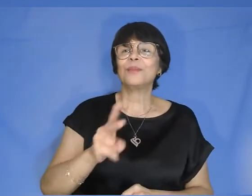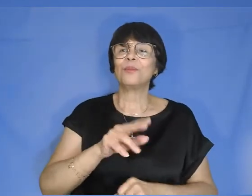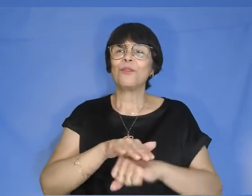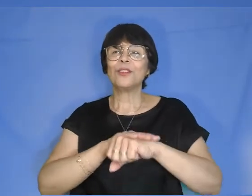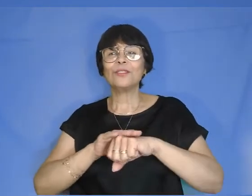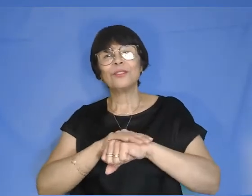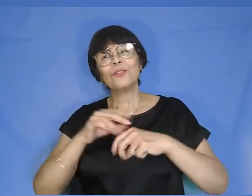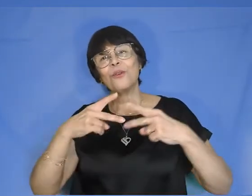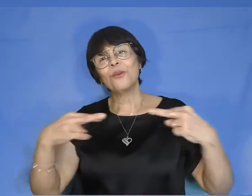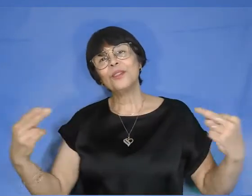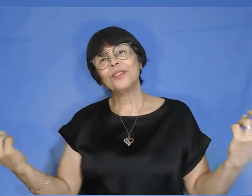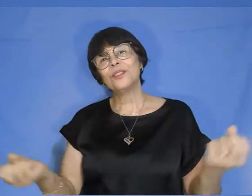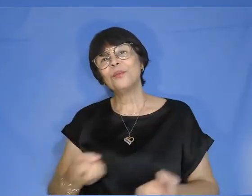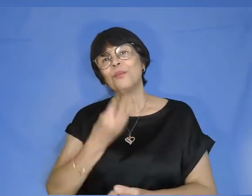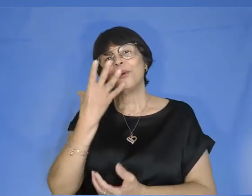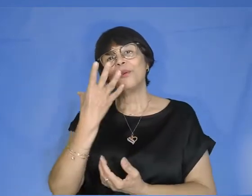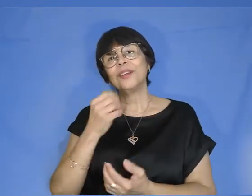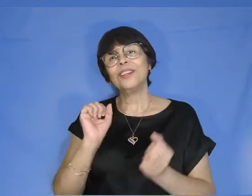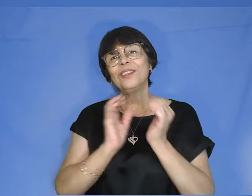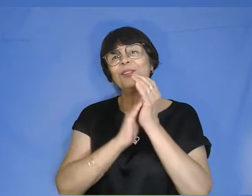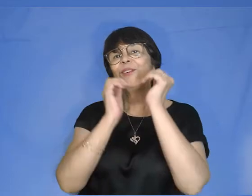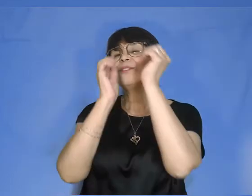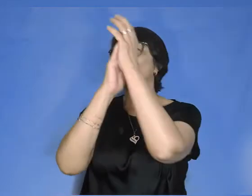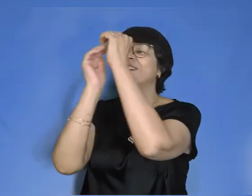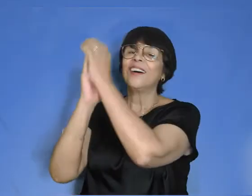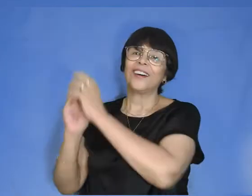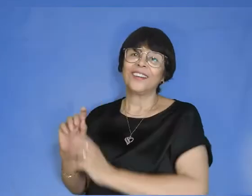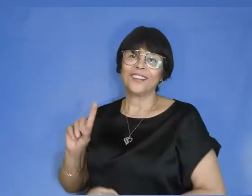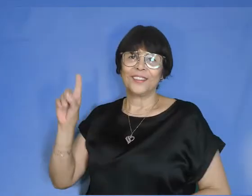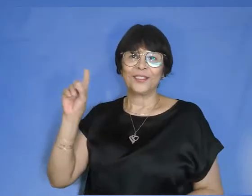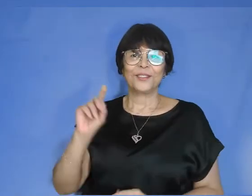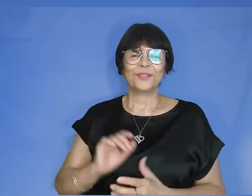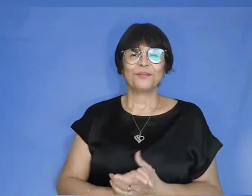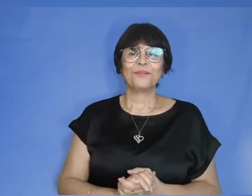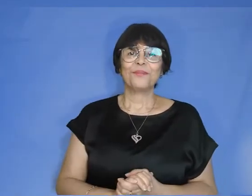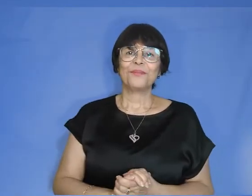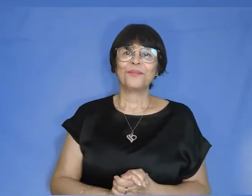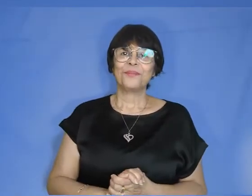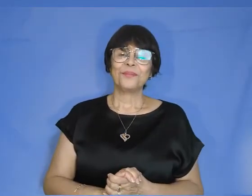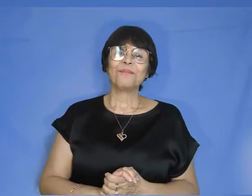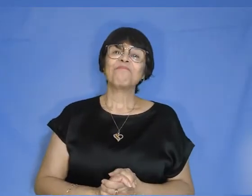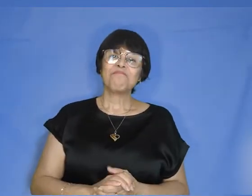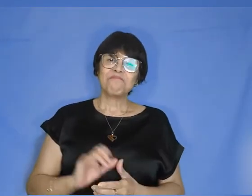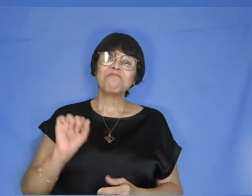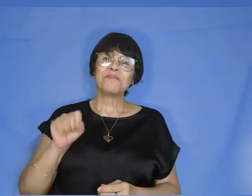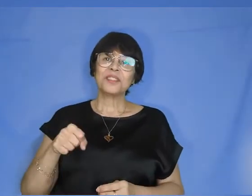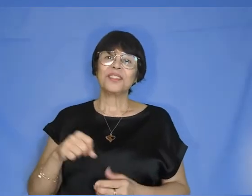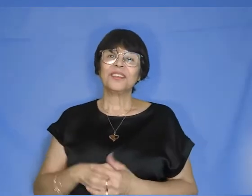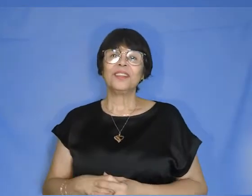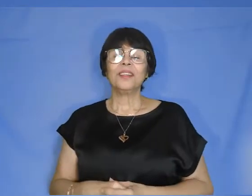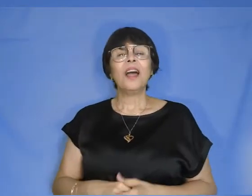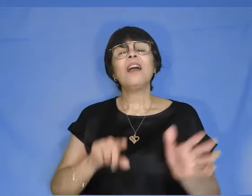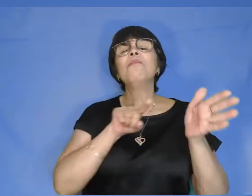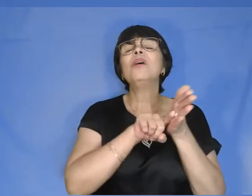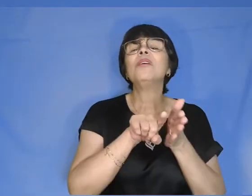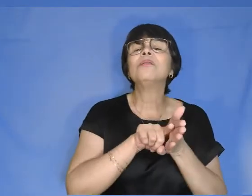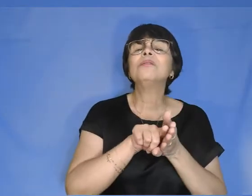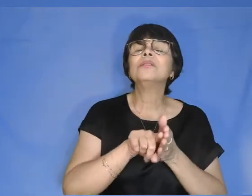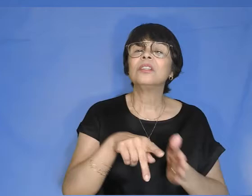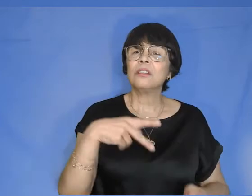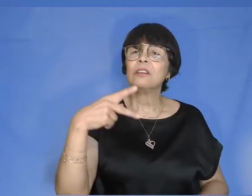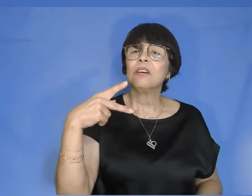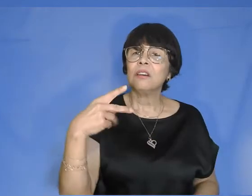louvar a Deus. A sua vida é assim? A sua palavra, como diz Paulo aqui no capítulo 5, traz graça aos que